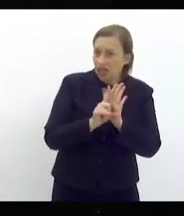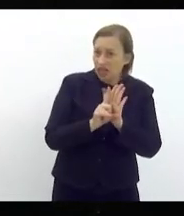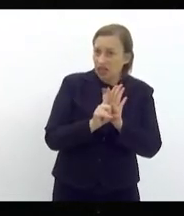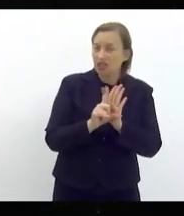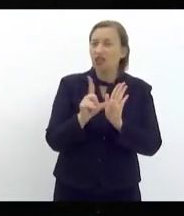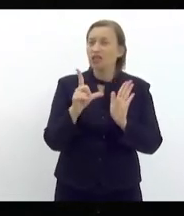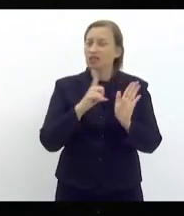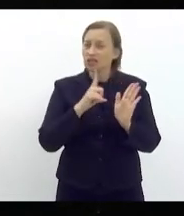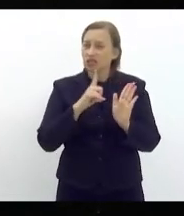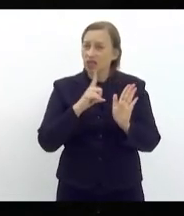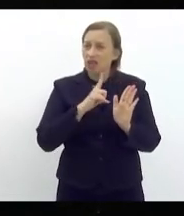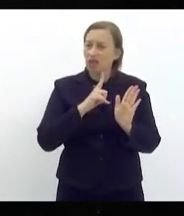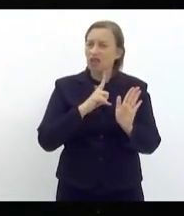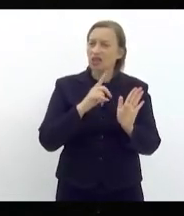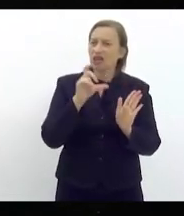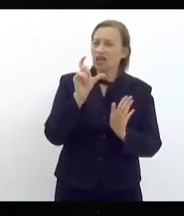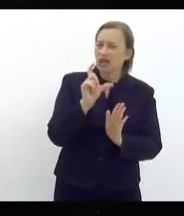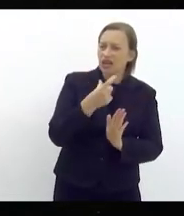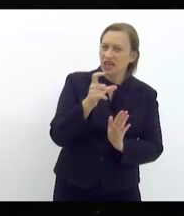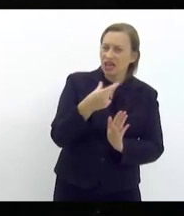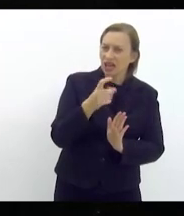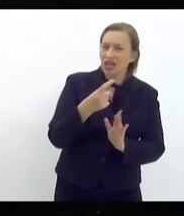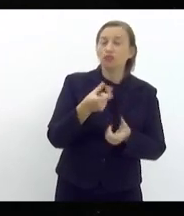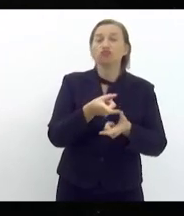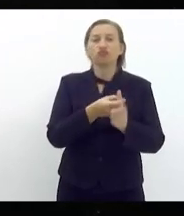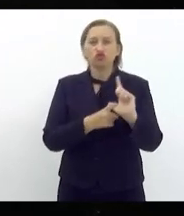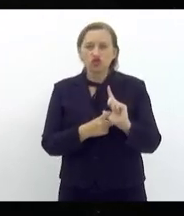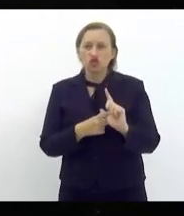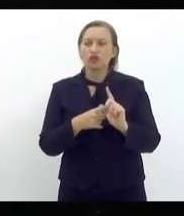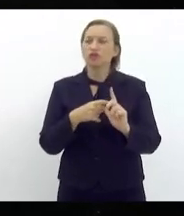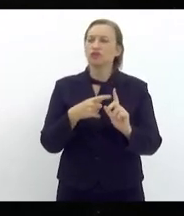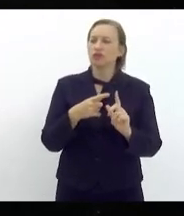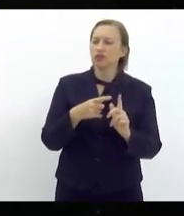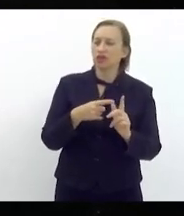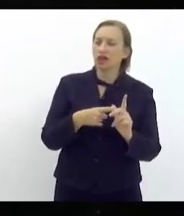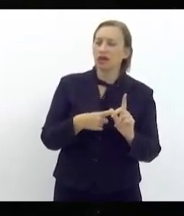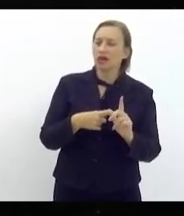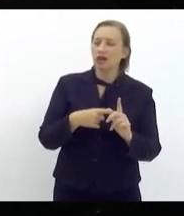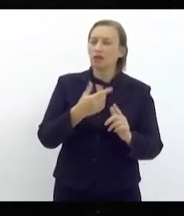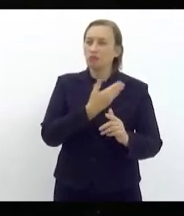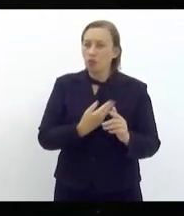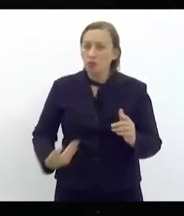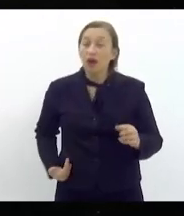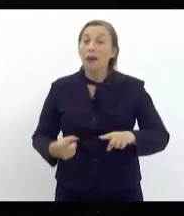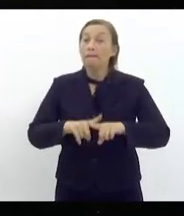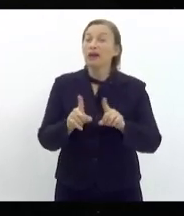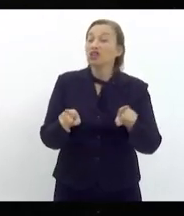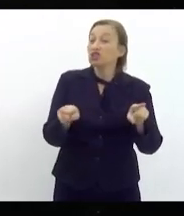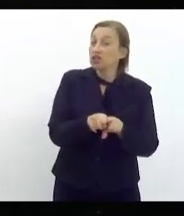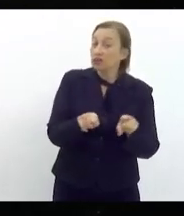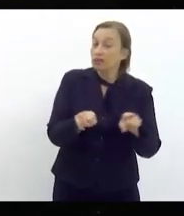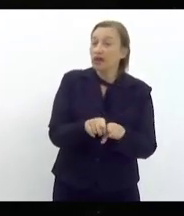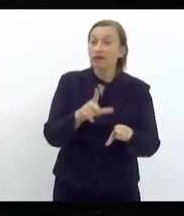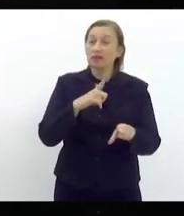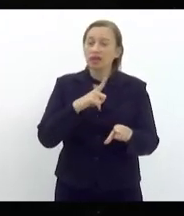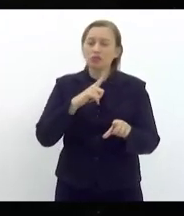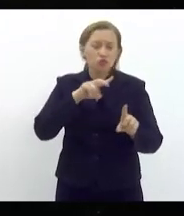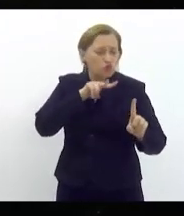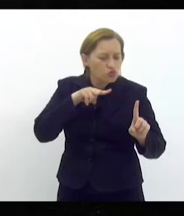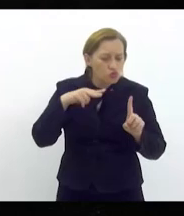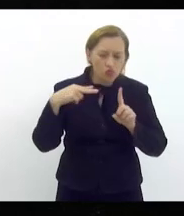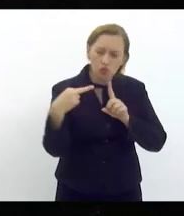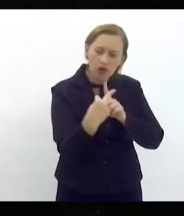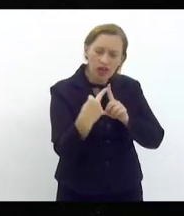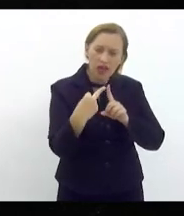nós temos aí operações de crédito, dívida pública, mas nós também temos o olhar para aquelas